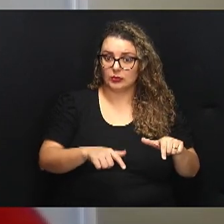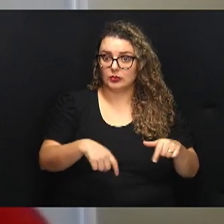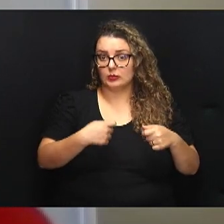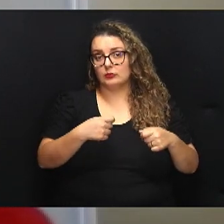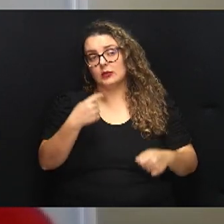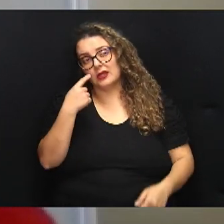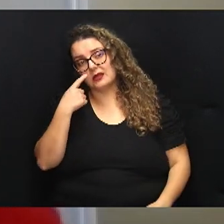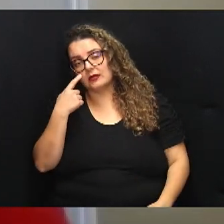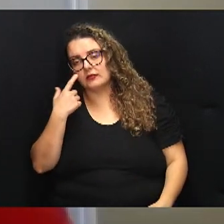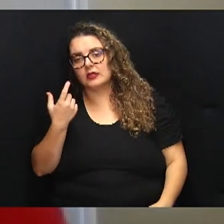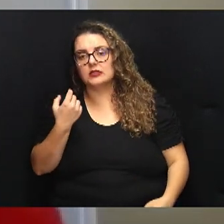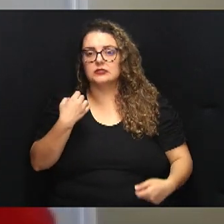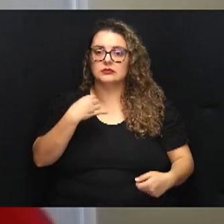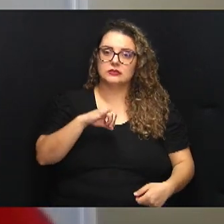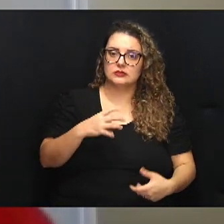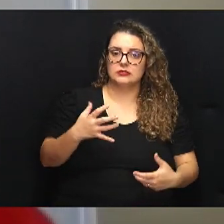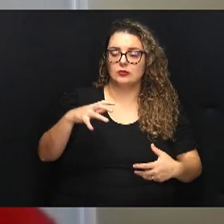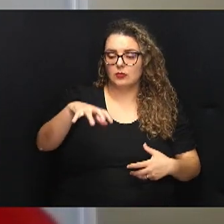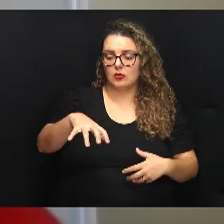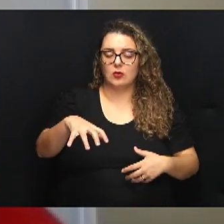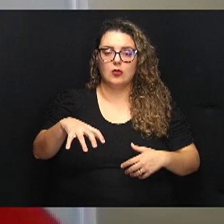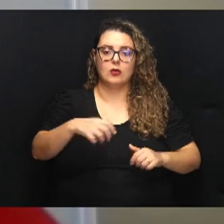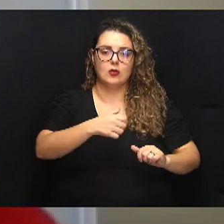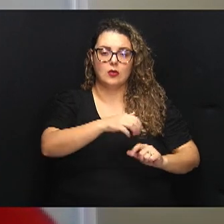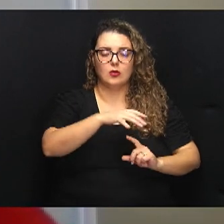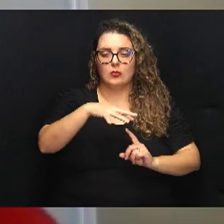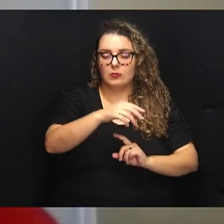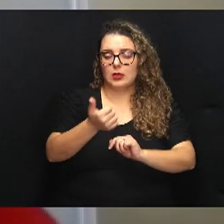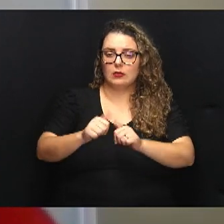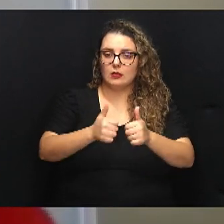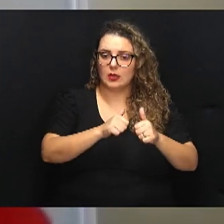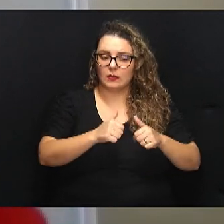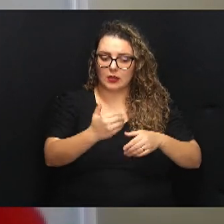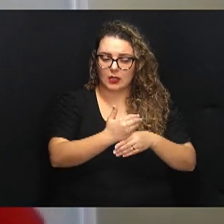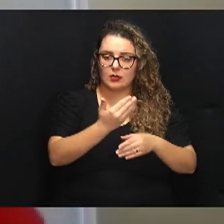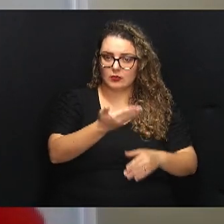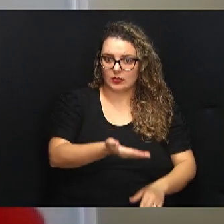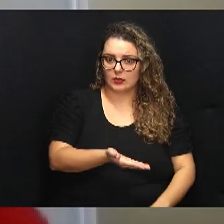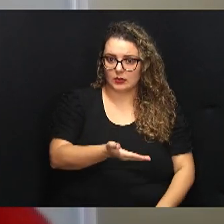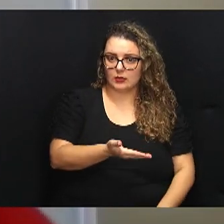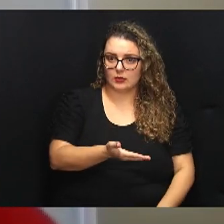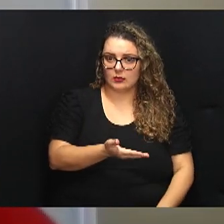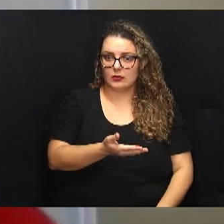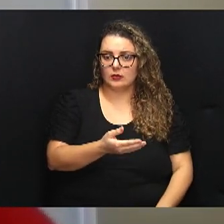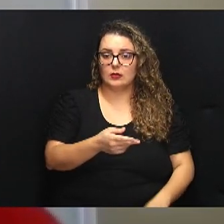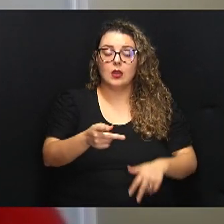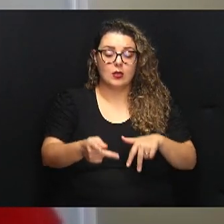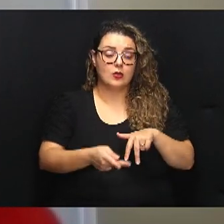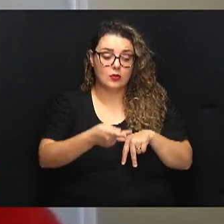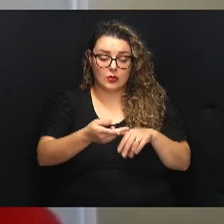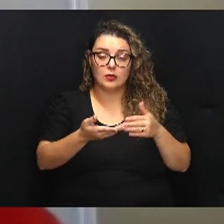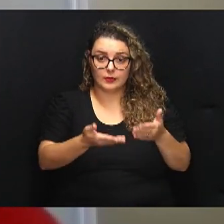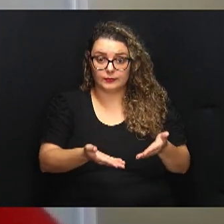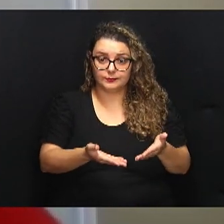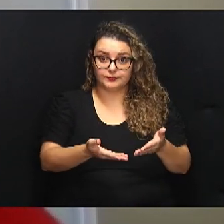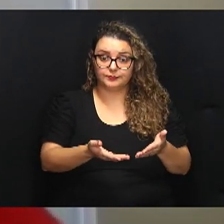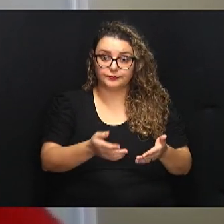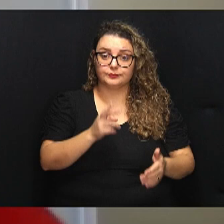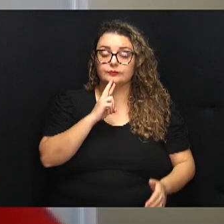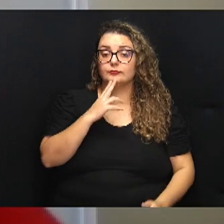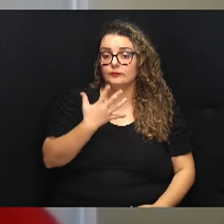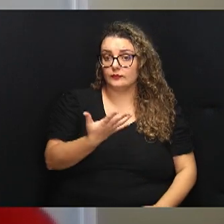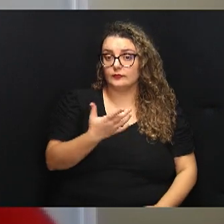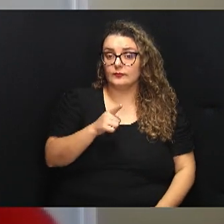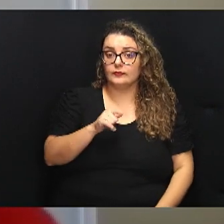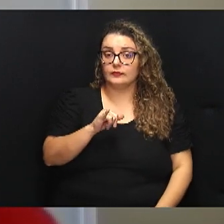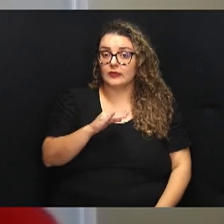se o órgão ambiental avalia esse empreendimento e emite um parecer que resulta nessa